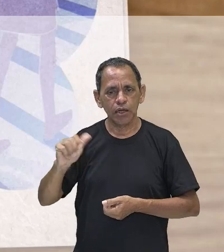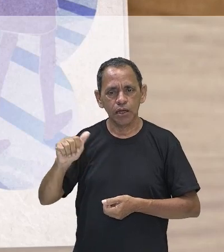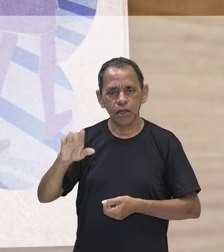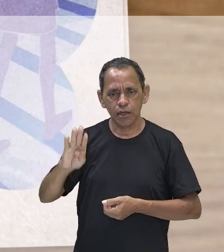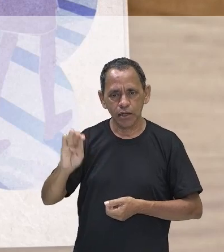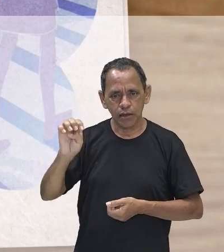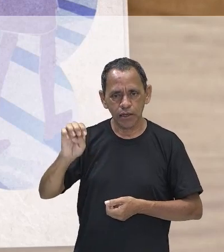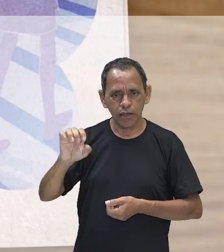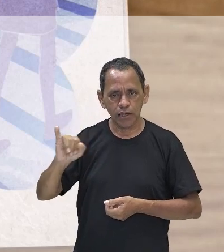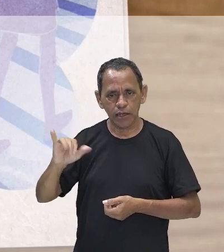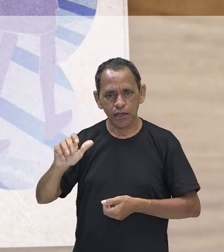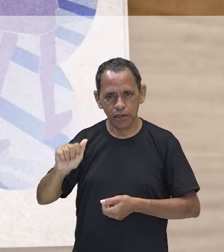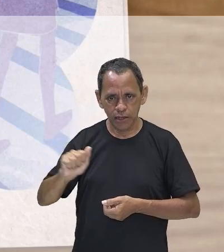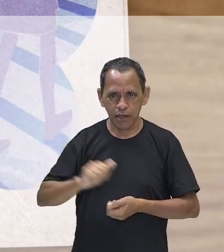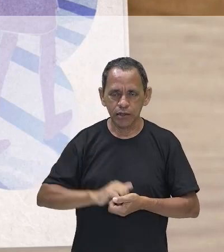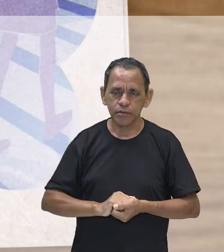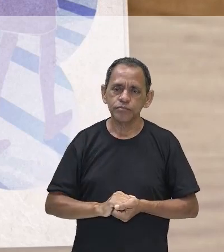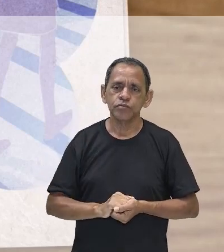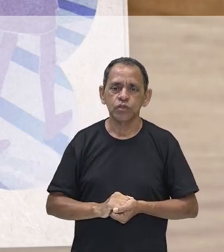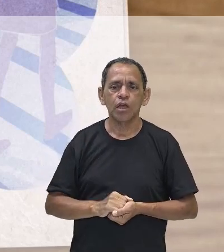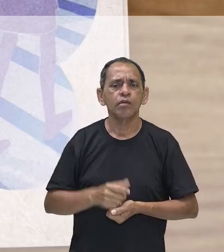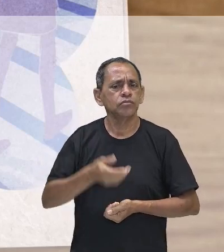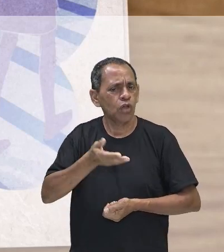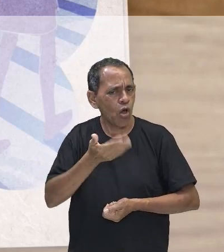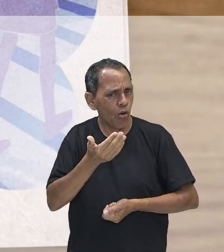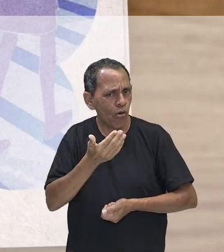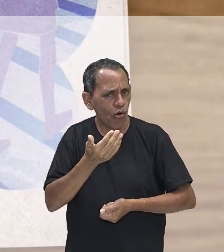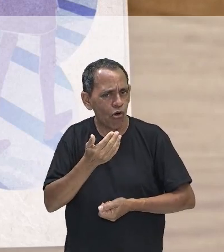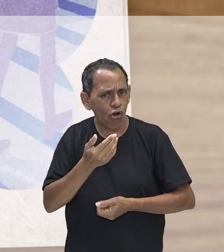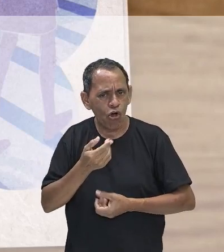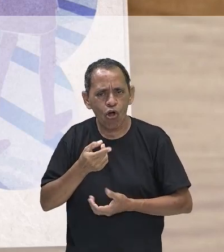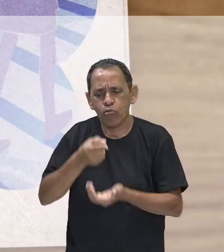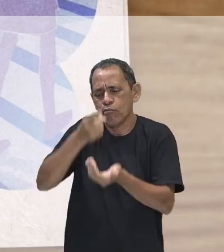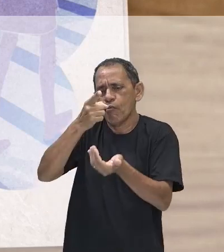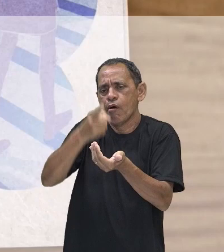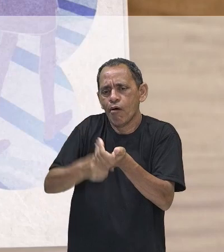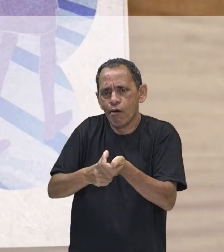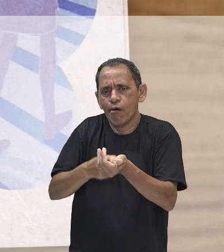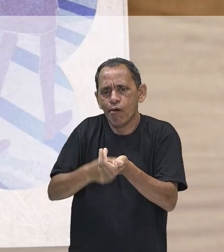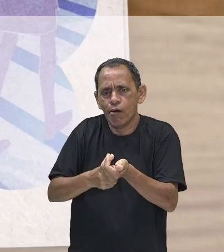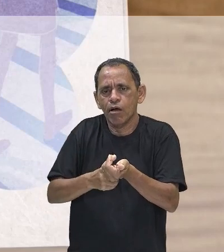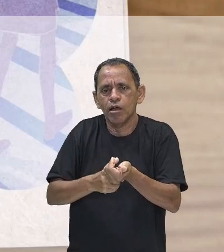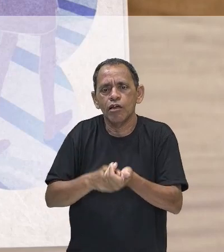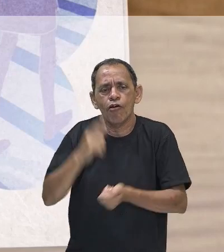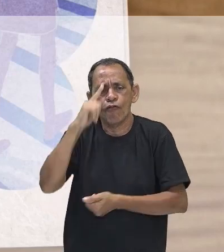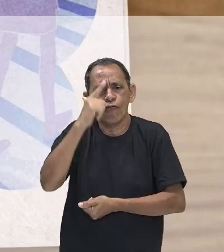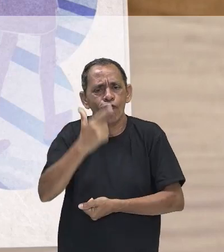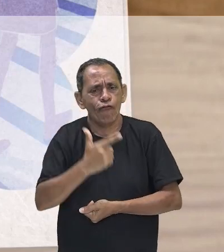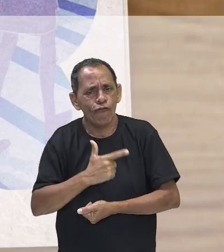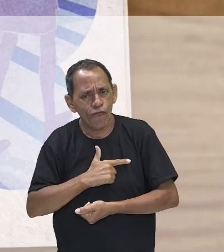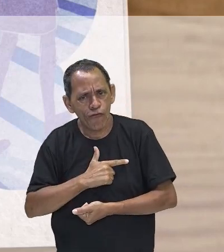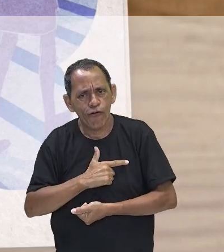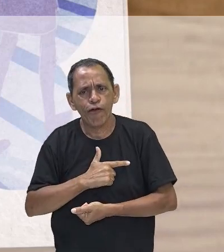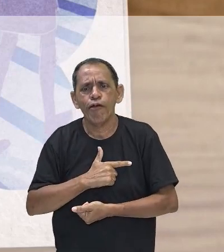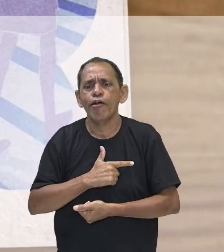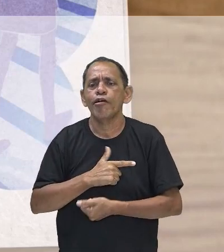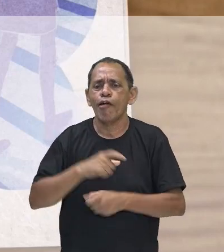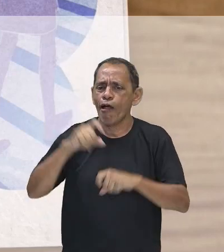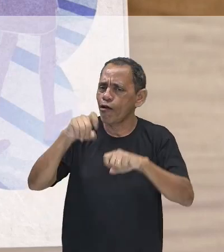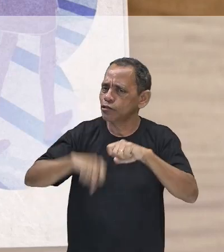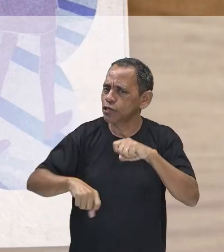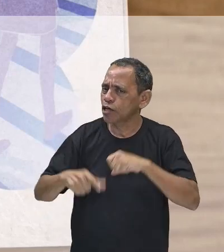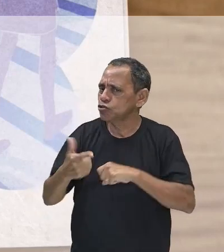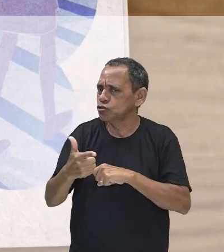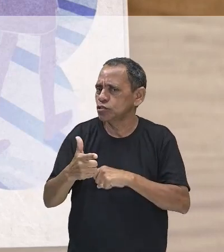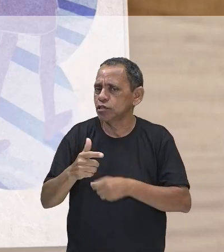corpo franzino e só come cachorro-quente. Além disso, ela é feia, virgem, tímida,